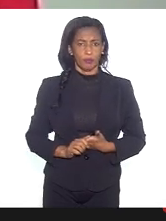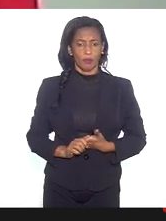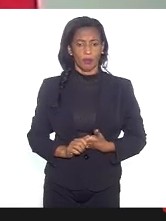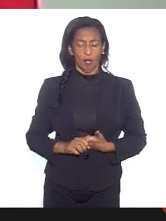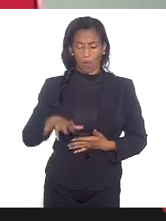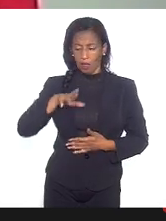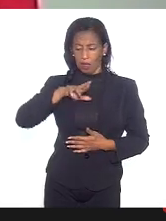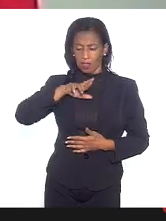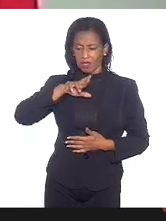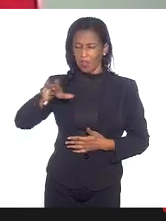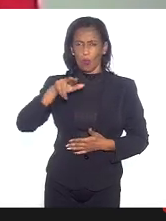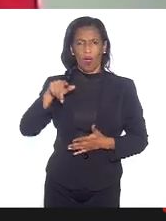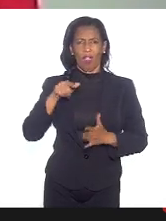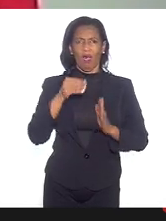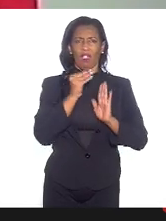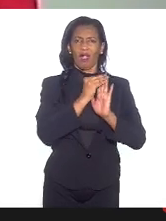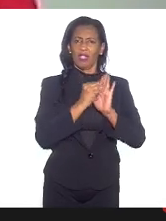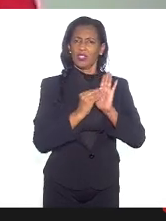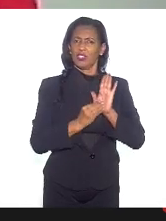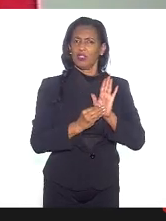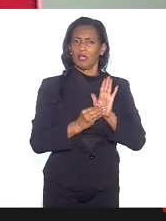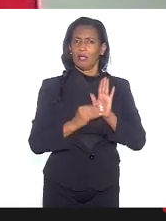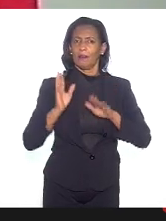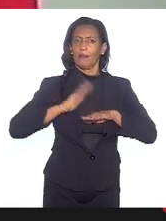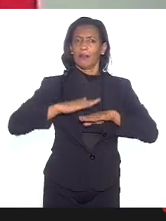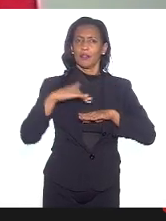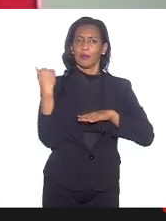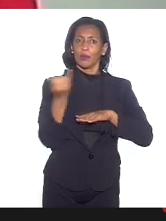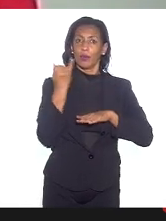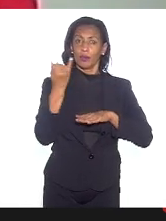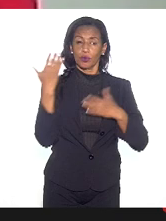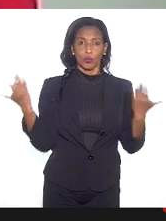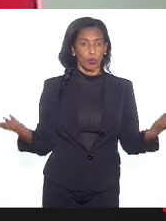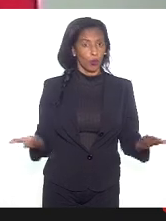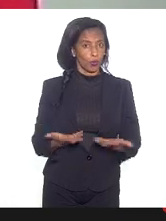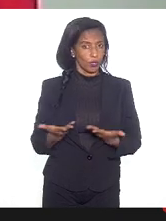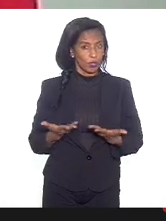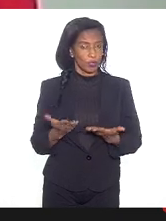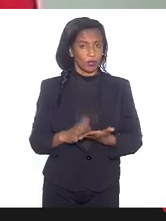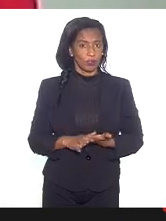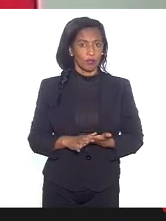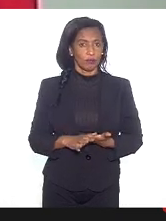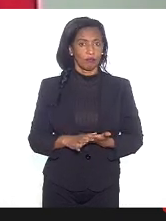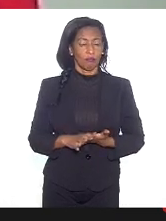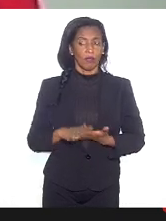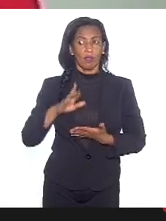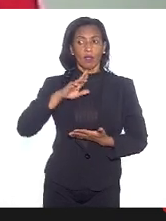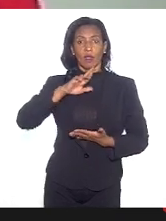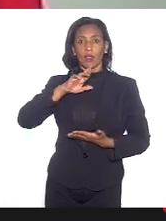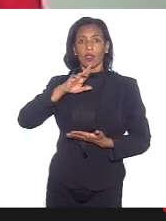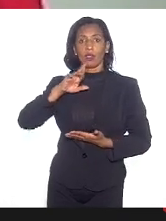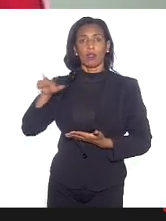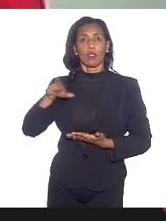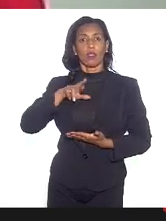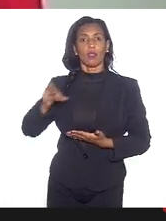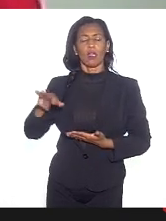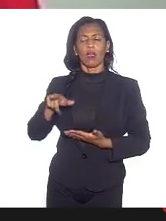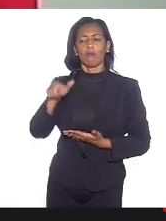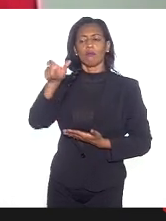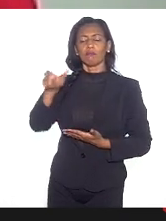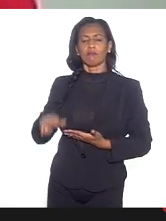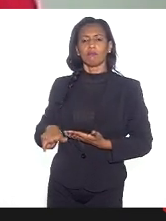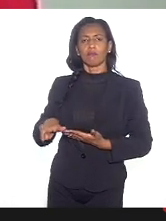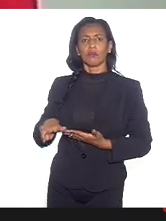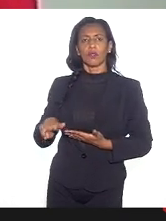Não há agenda mais importante hoje, a não ser não apenas por haver um convite